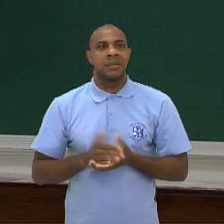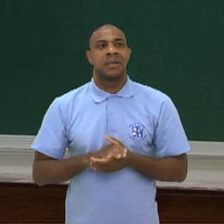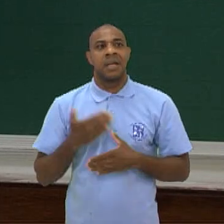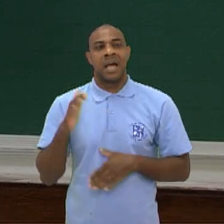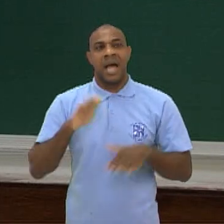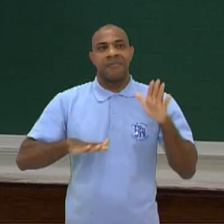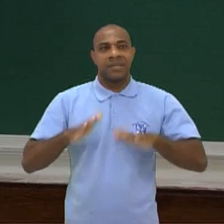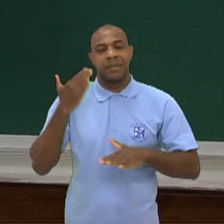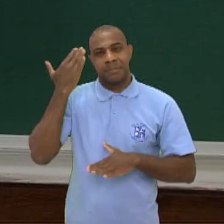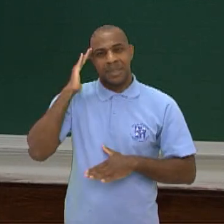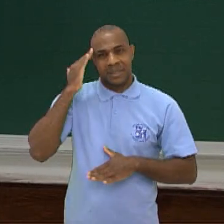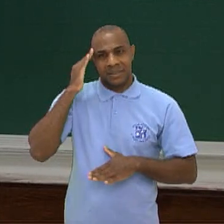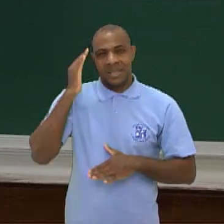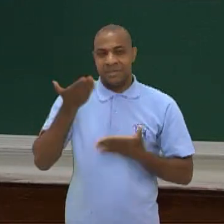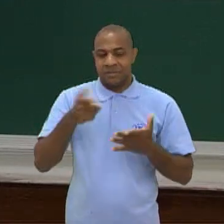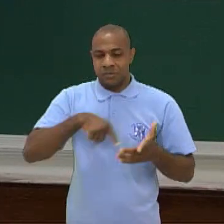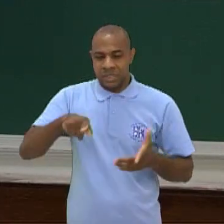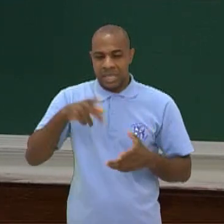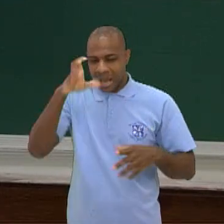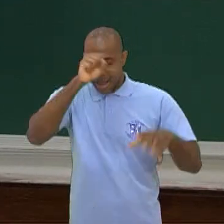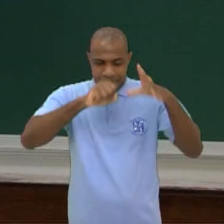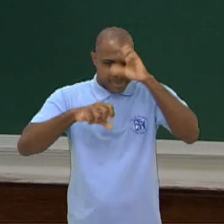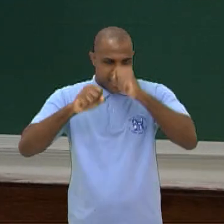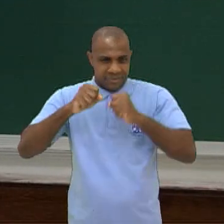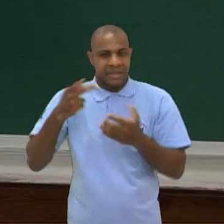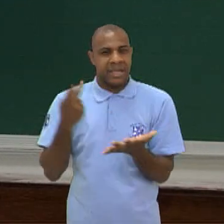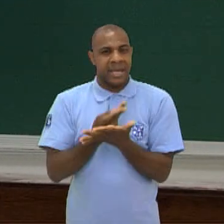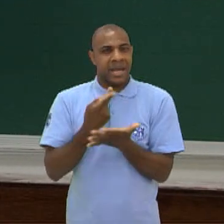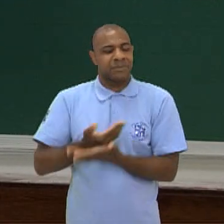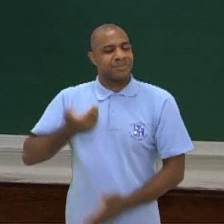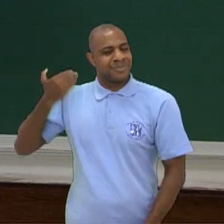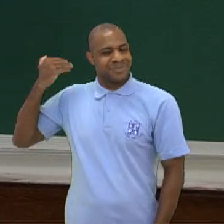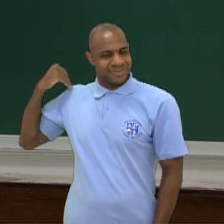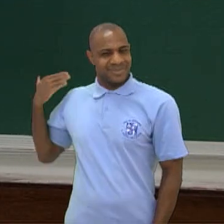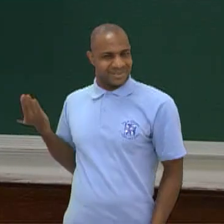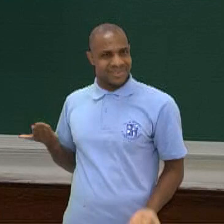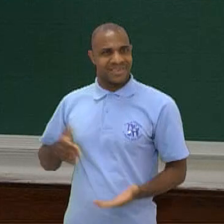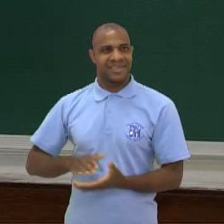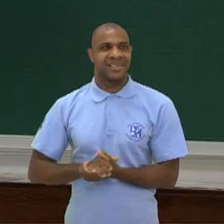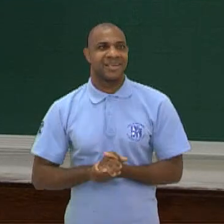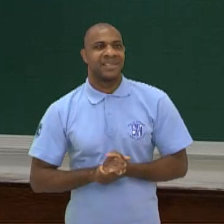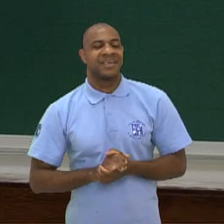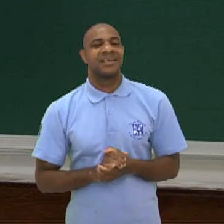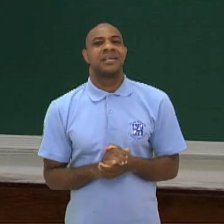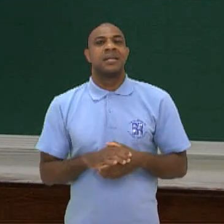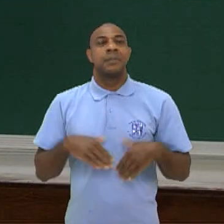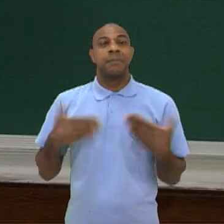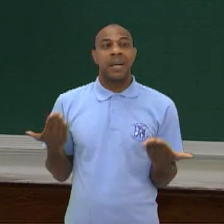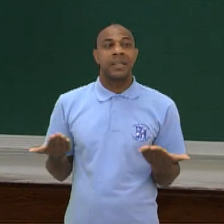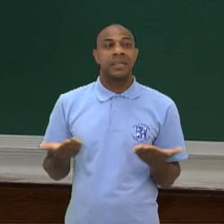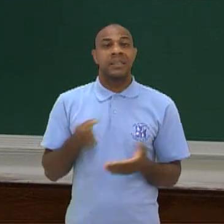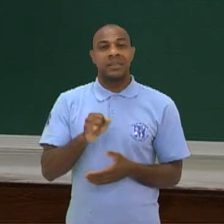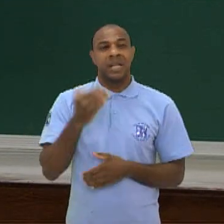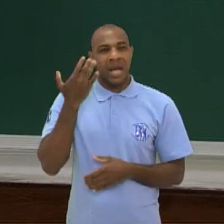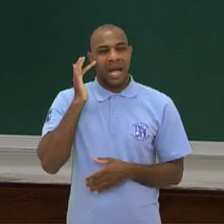porque você aprende lá na escola, lá no Fundamental, que a planta coloca o gás carbônico para dentro e devolve o oxigênio.